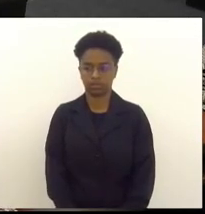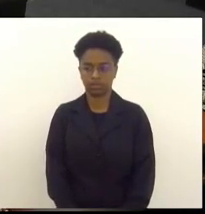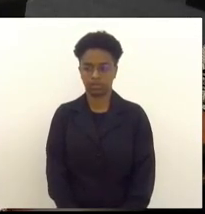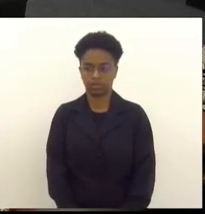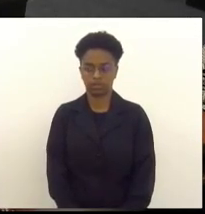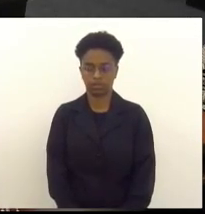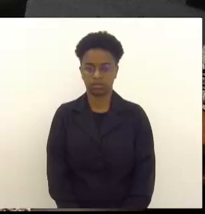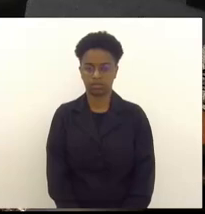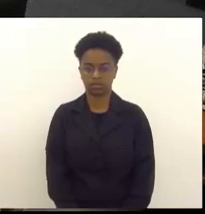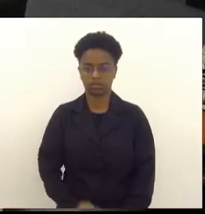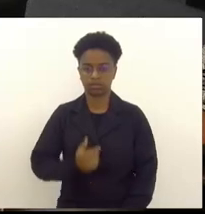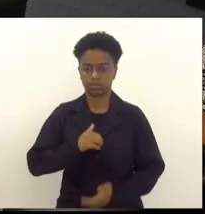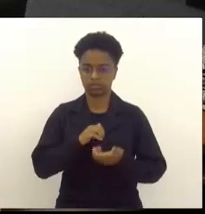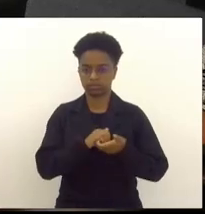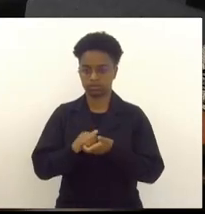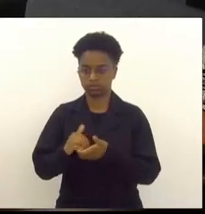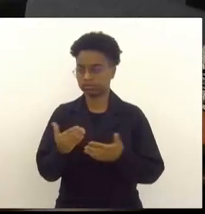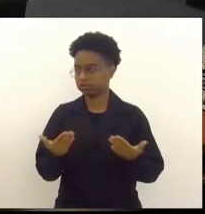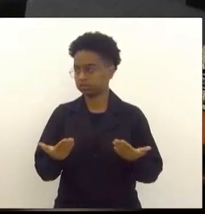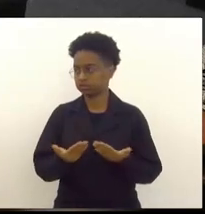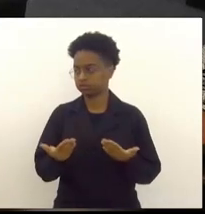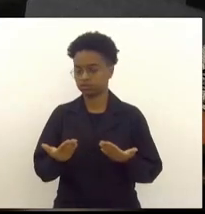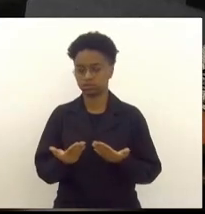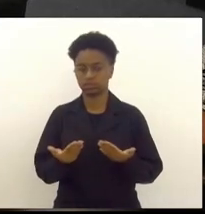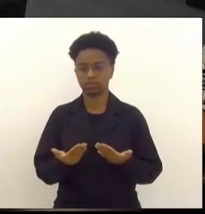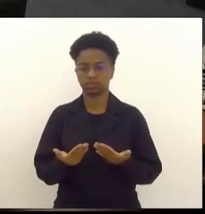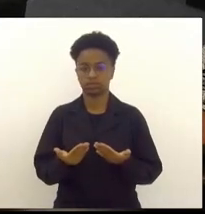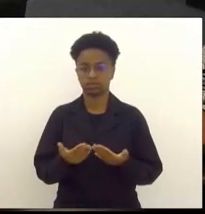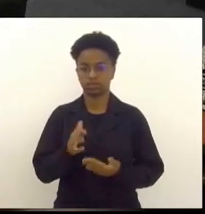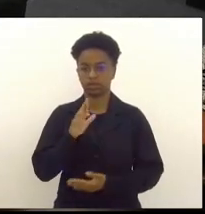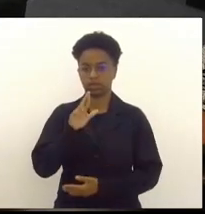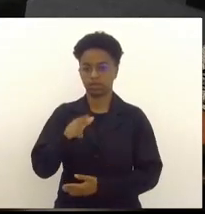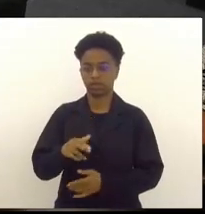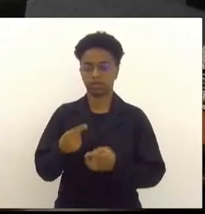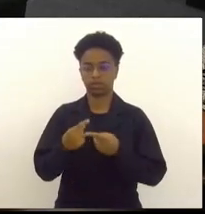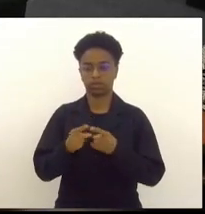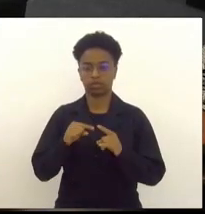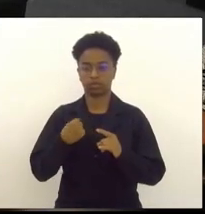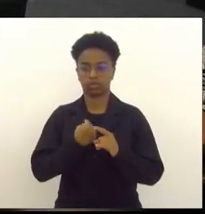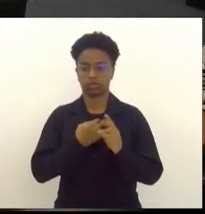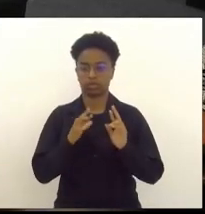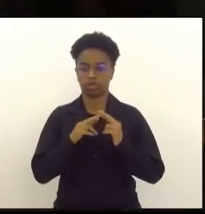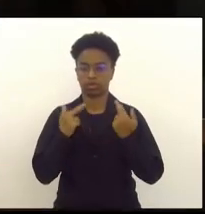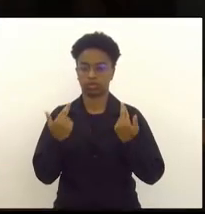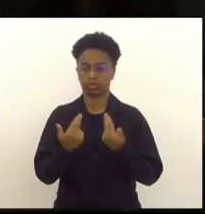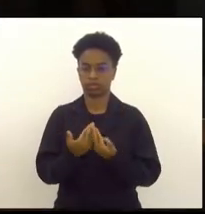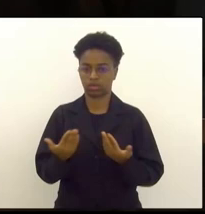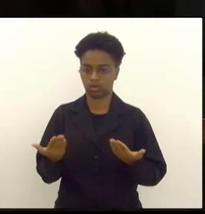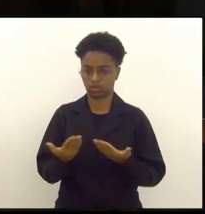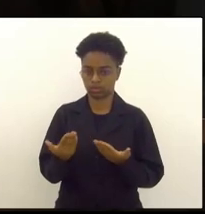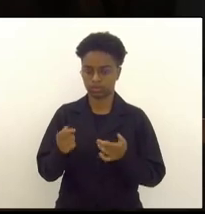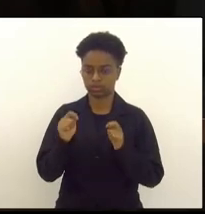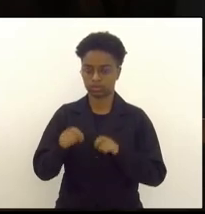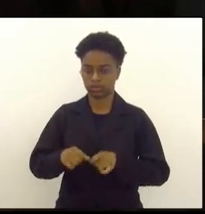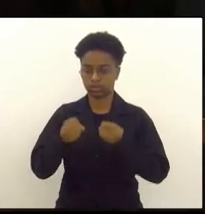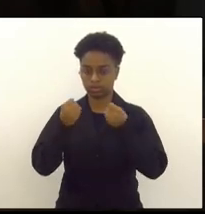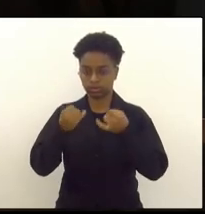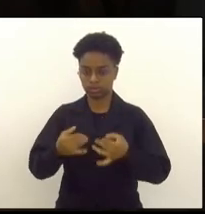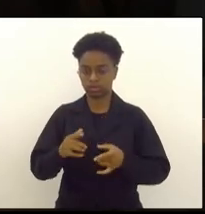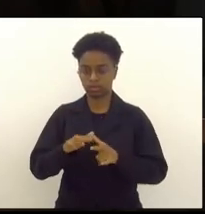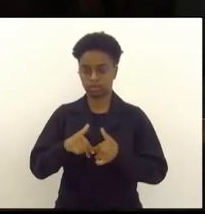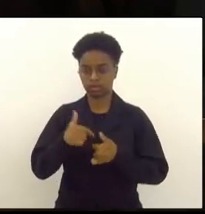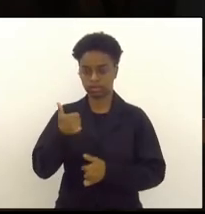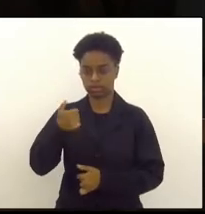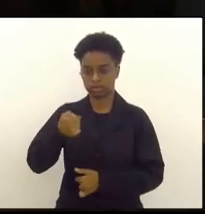A minha saudação inicial, a razão que nos reúne nesta noite pode ser esclarecida nos 17